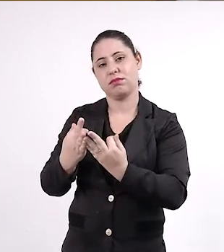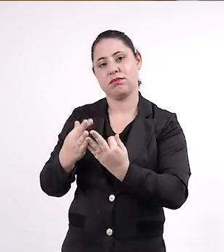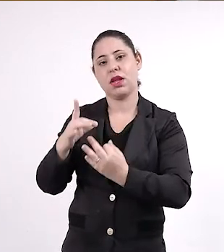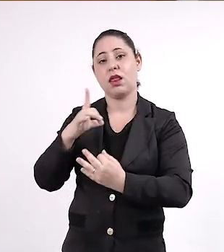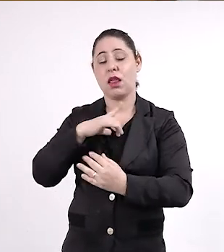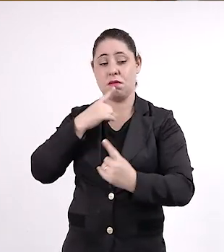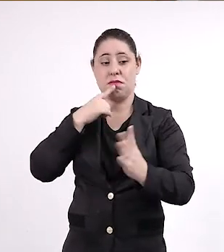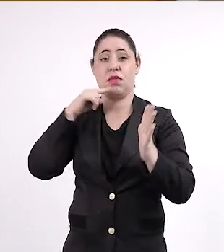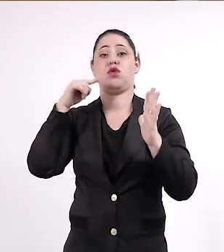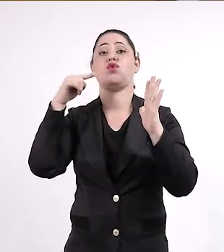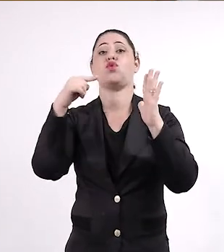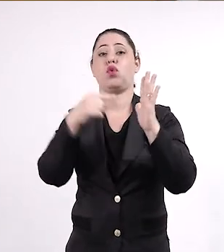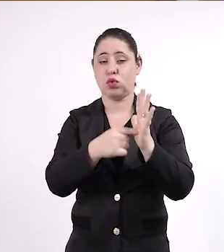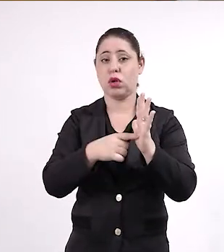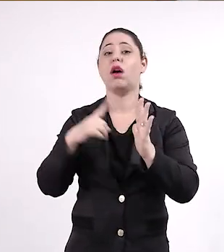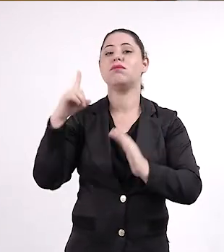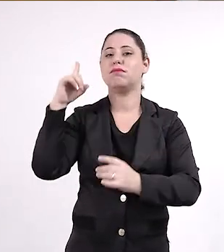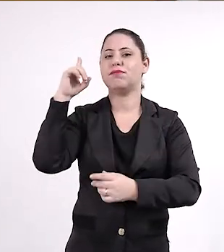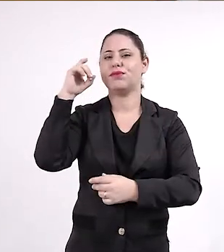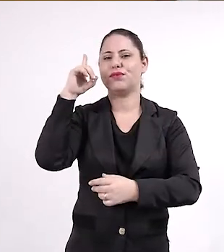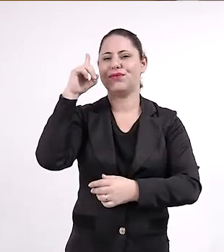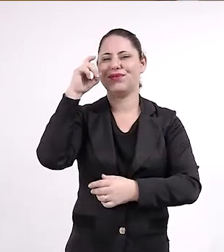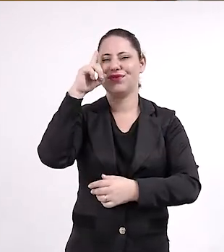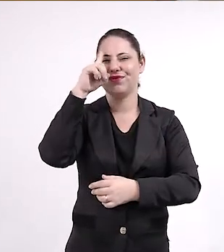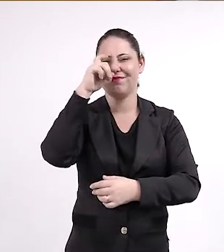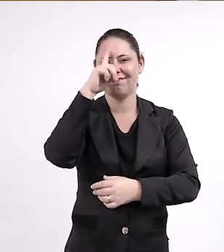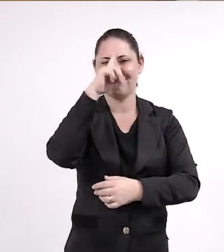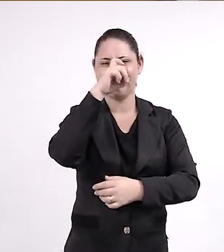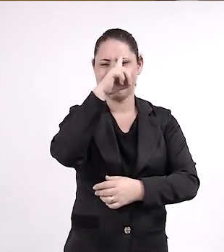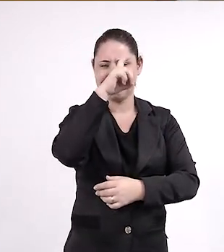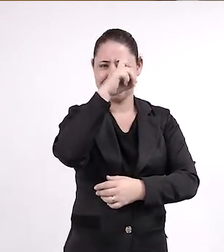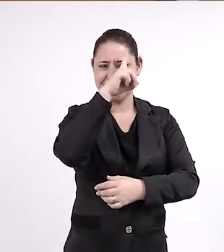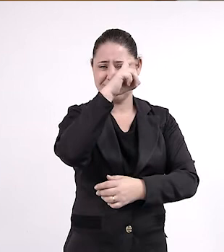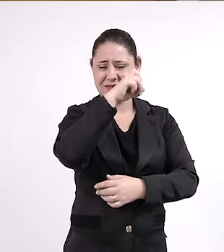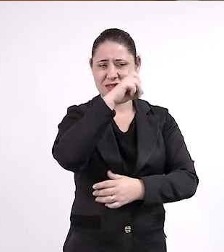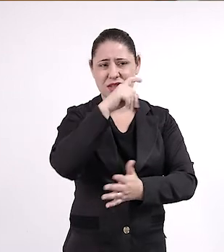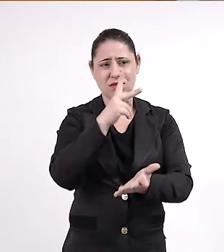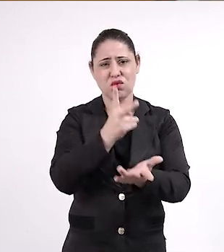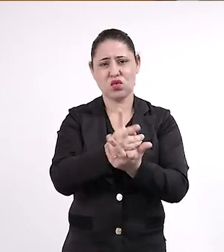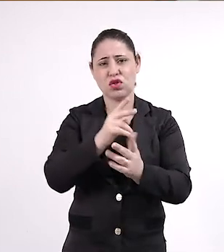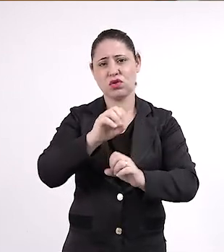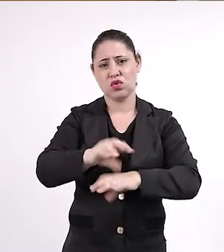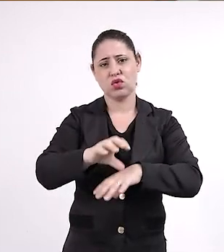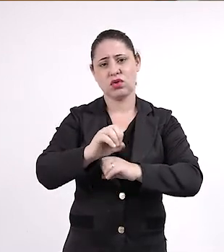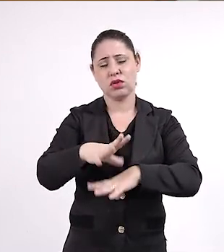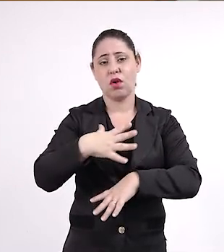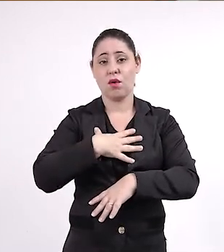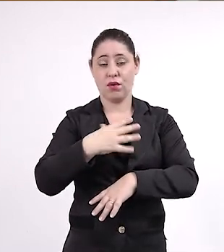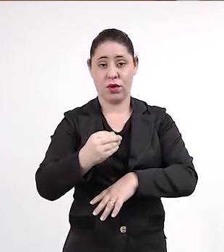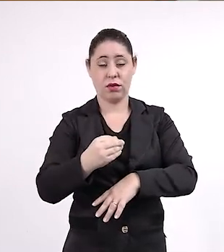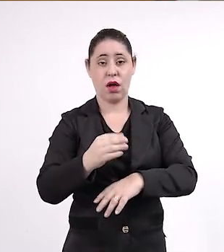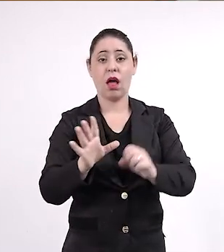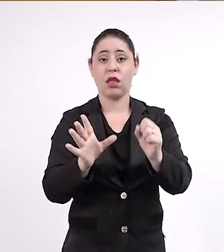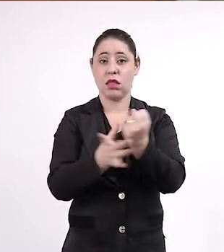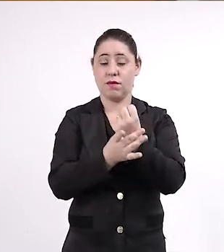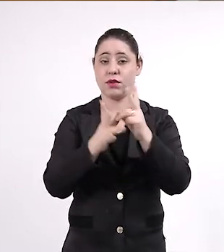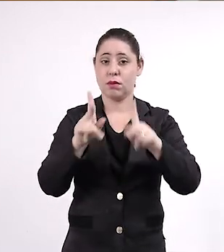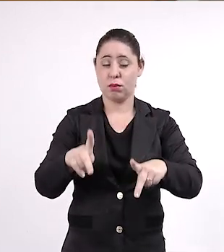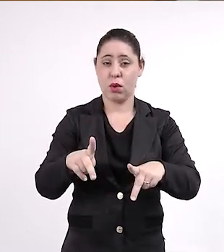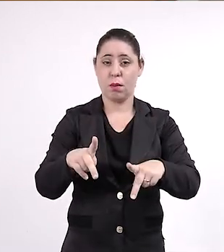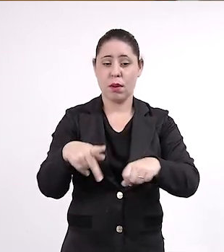têm denunciado a dificuldade em lidar com a continuidade da educação dos seus filhos. A